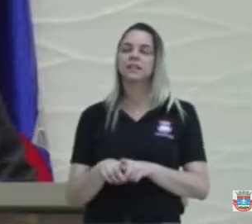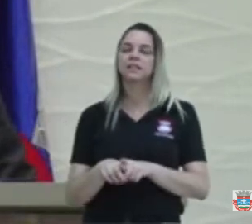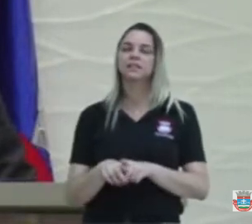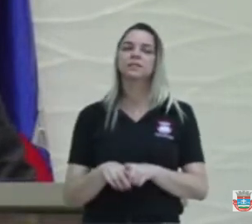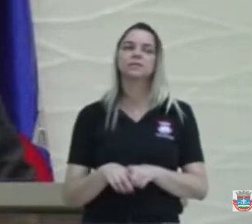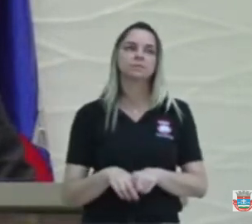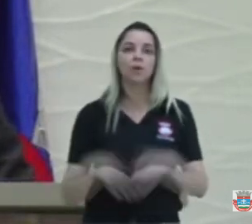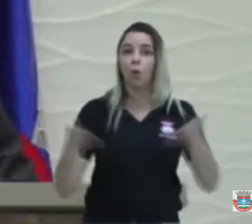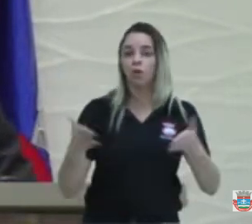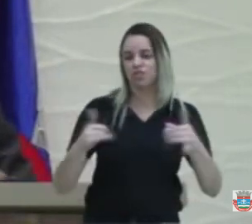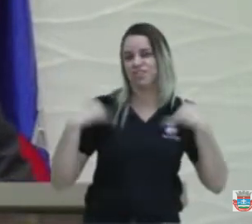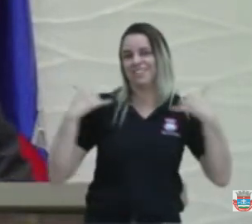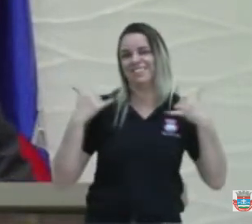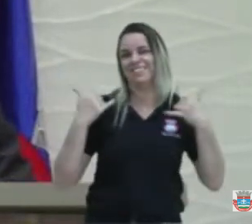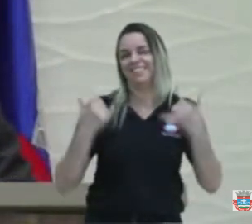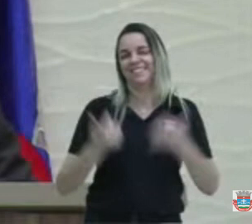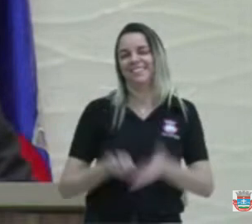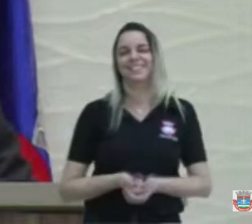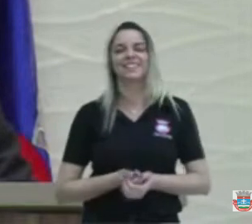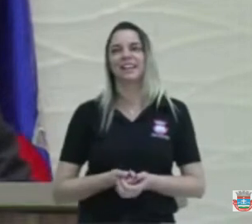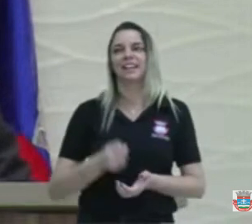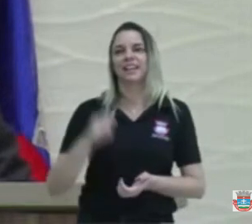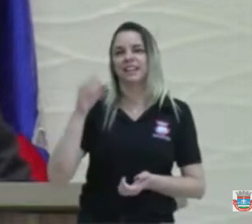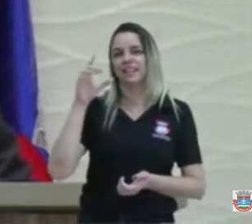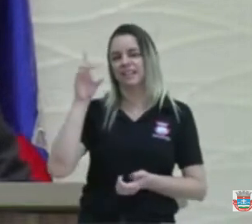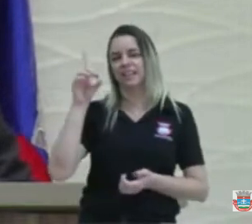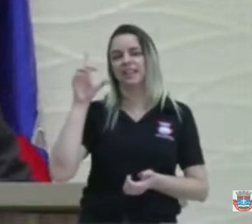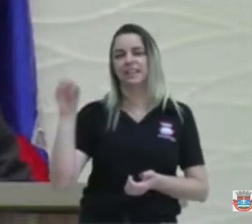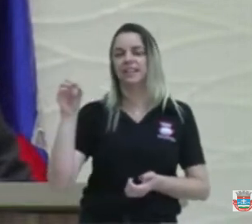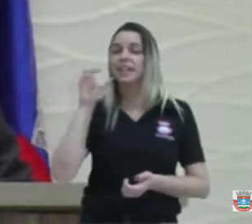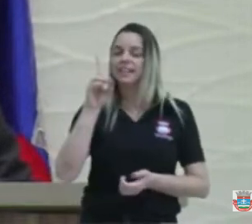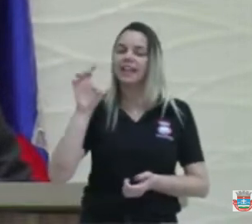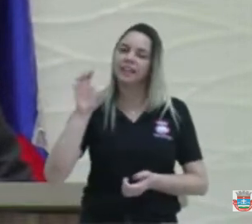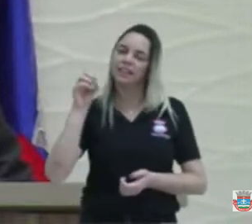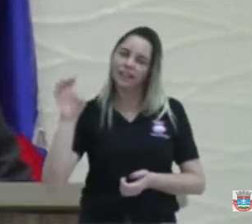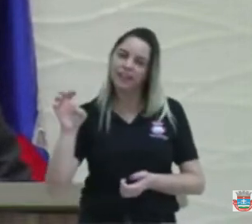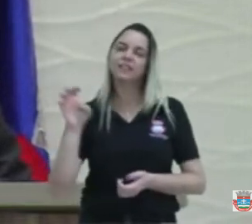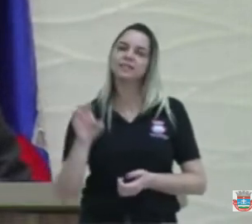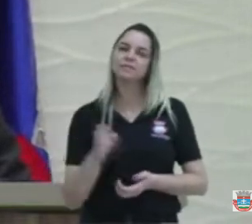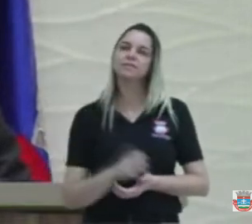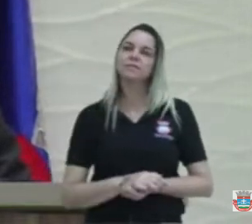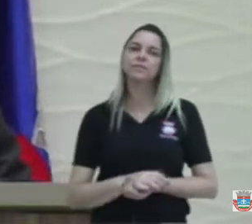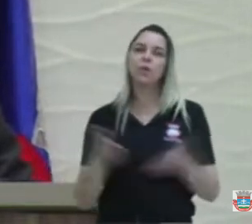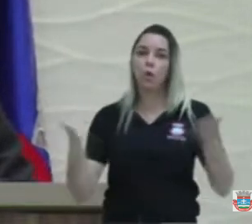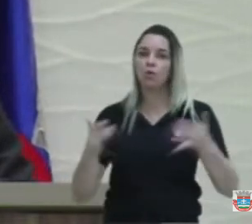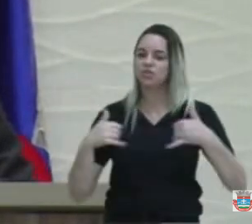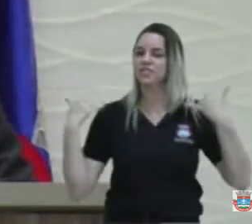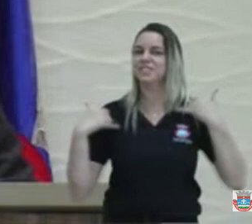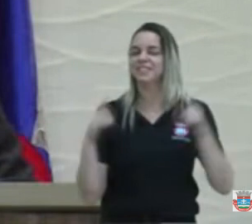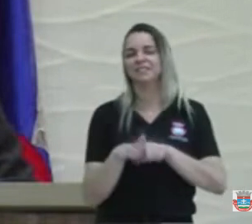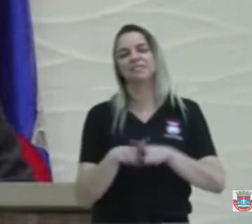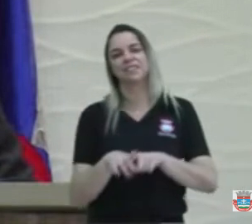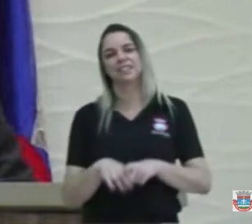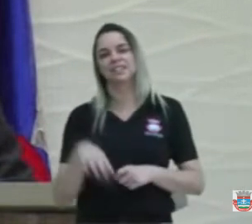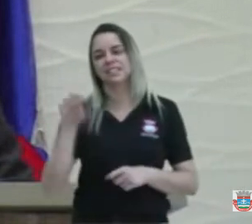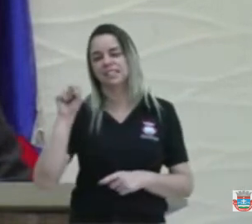no dia de hoje. Para Denizarte Demétrio, meu amigo Dedê de Desi, que faz aniversário no dia de hoje. Para